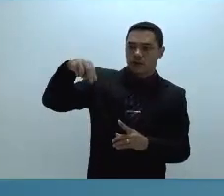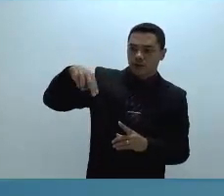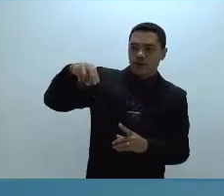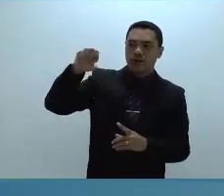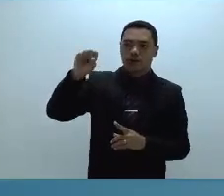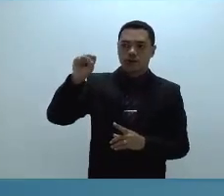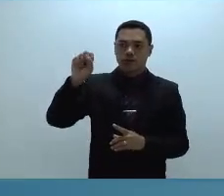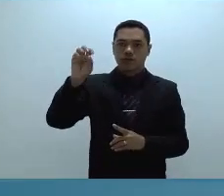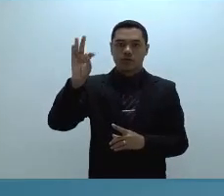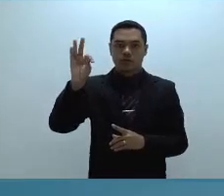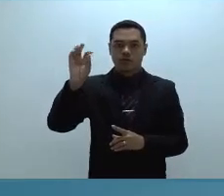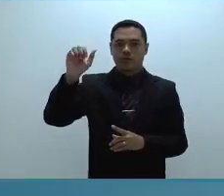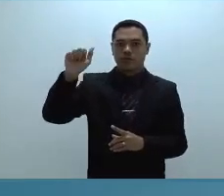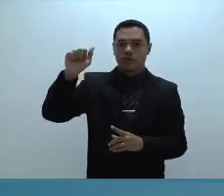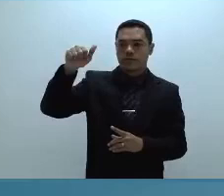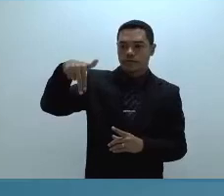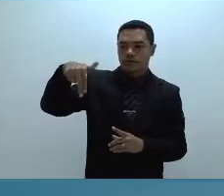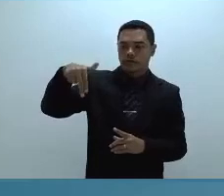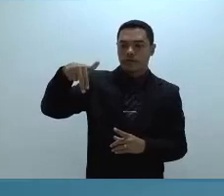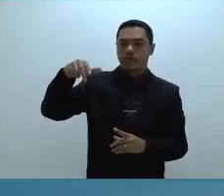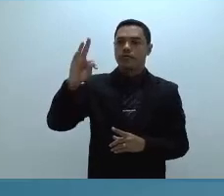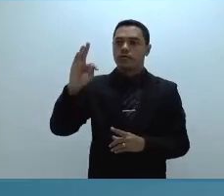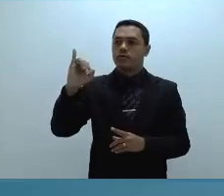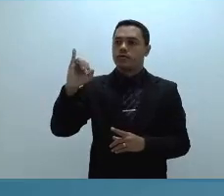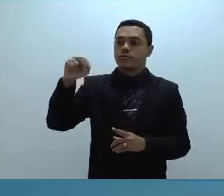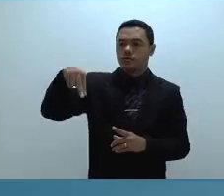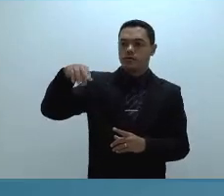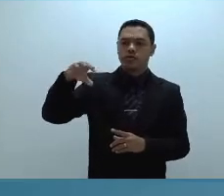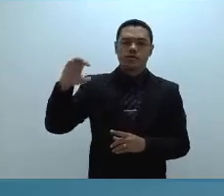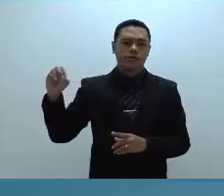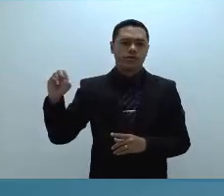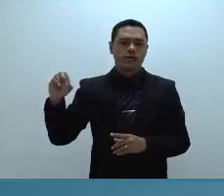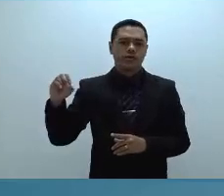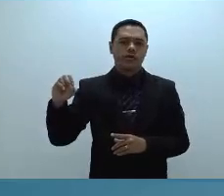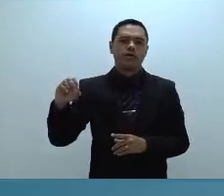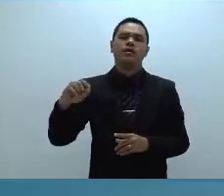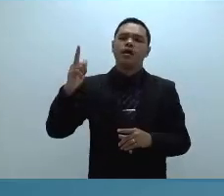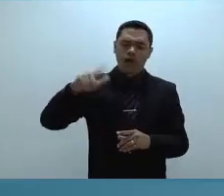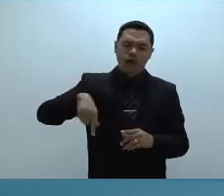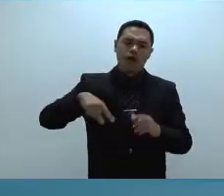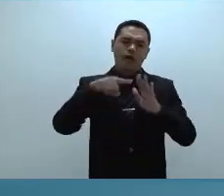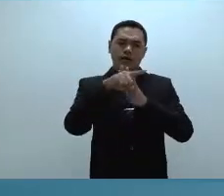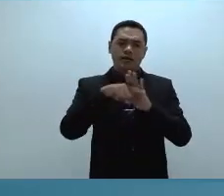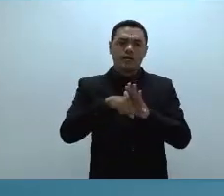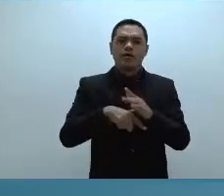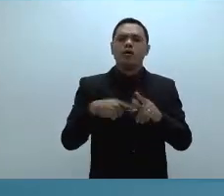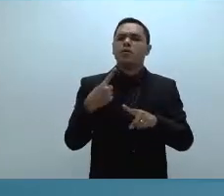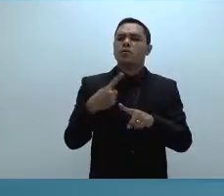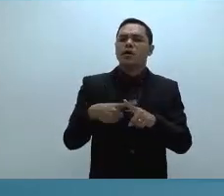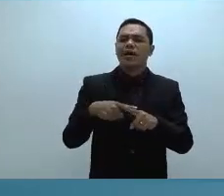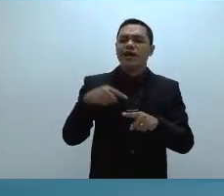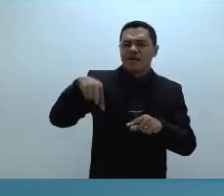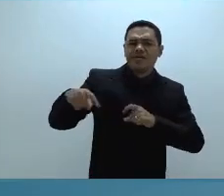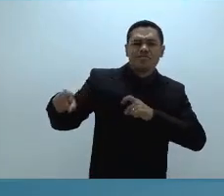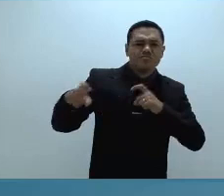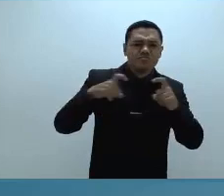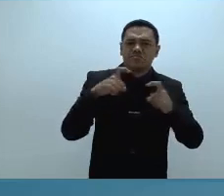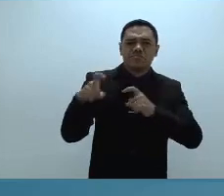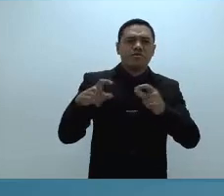julgado, porque nós não temos mais nada o que discutir. Transitou e julgado. Então, tem